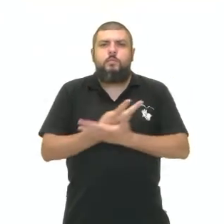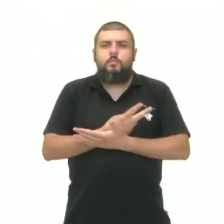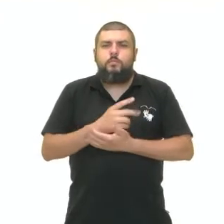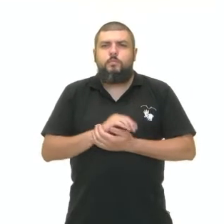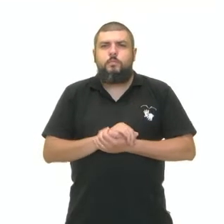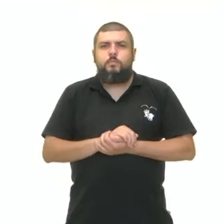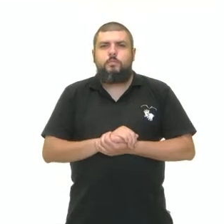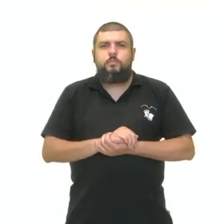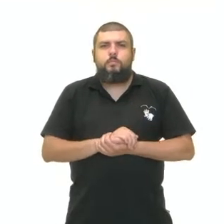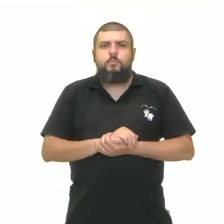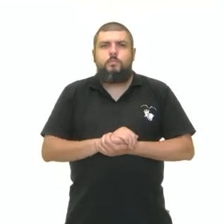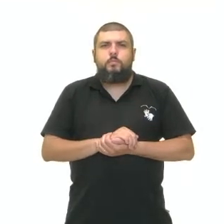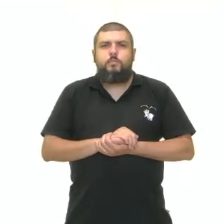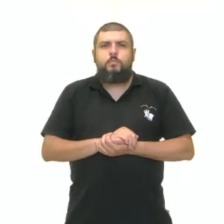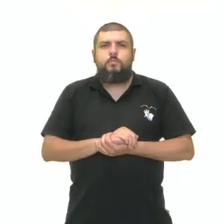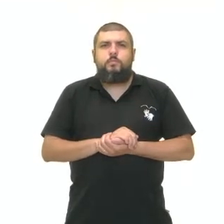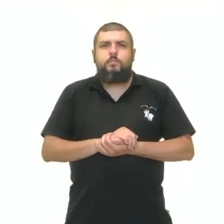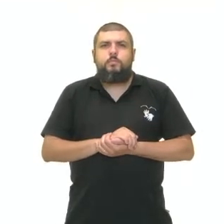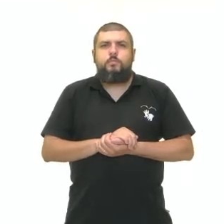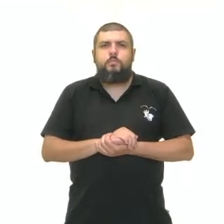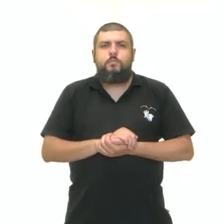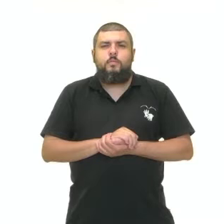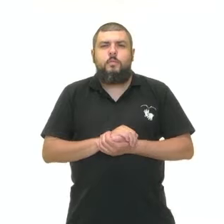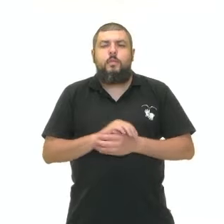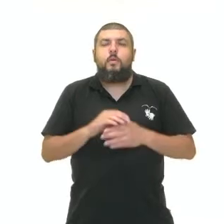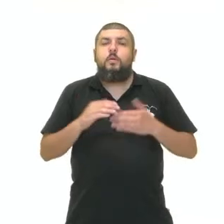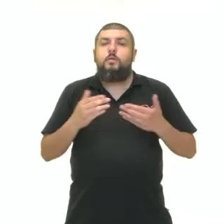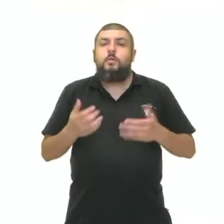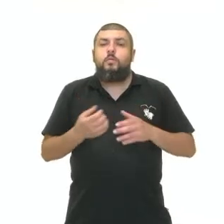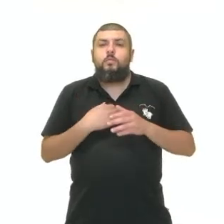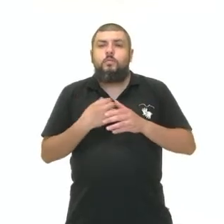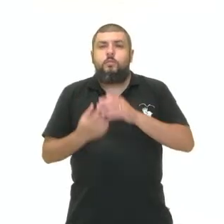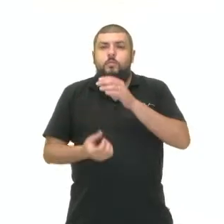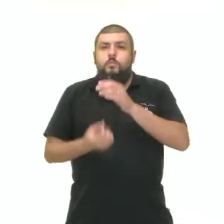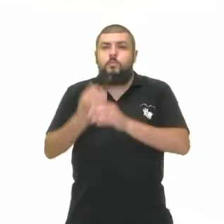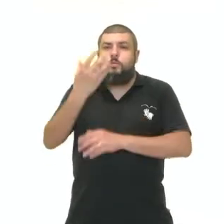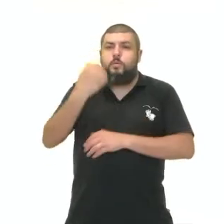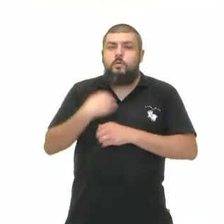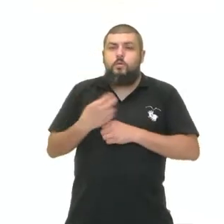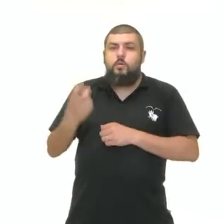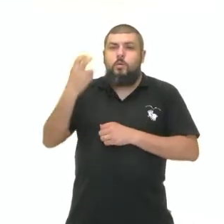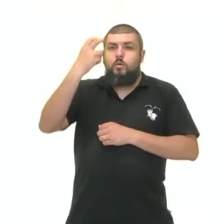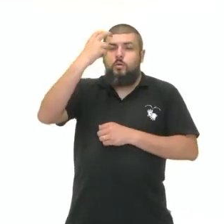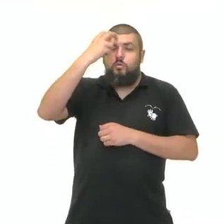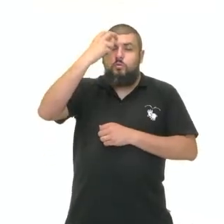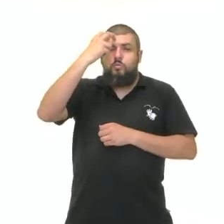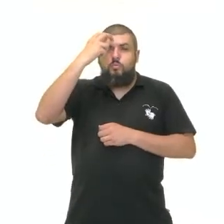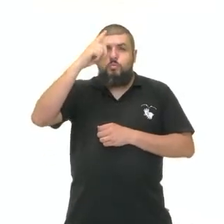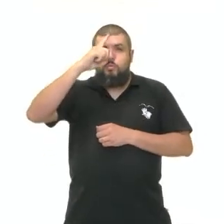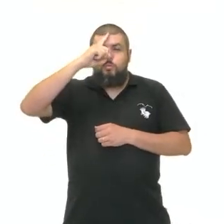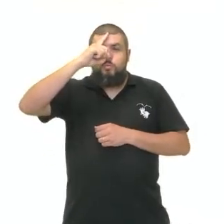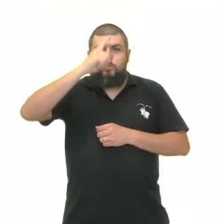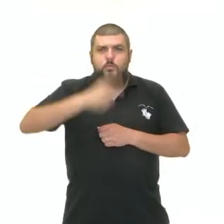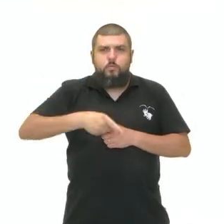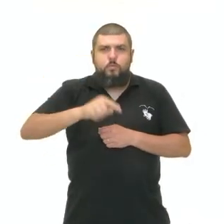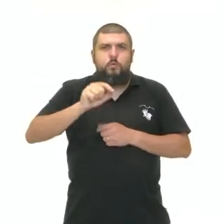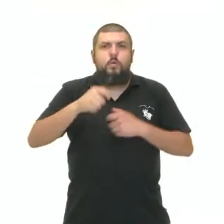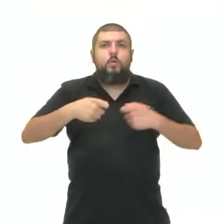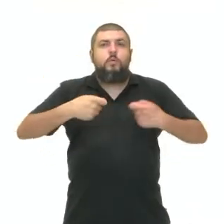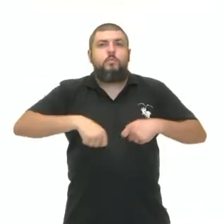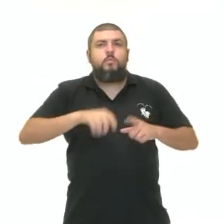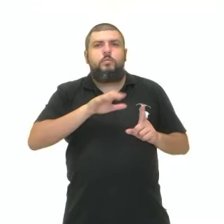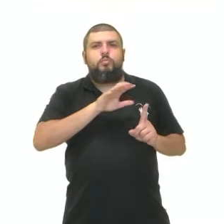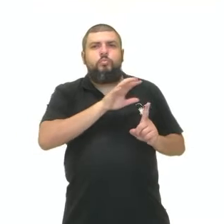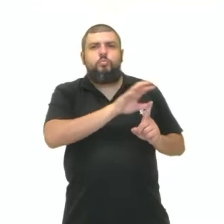Por esse processo, cria-se uma cultura dominante e efetiva, que deve penetrar no senso comum de um povo,